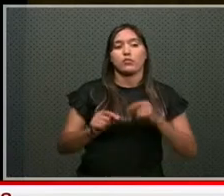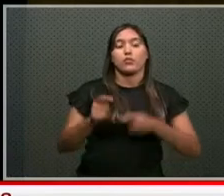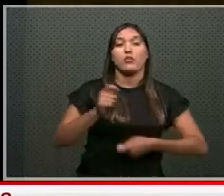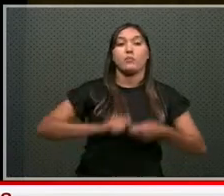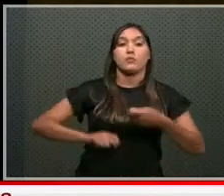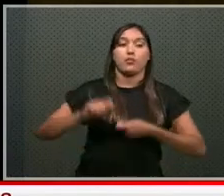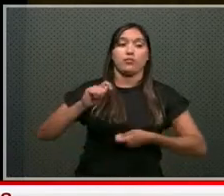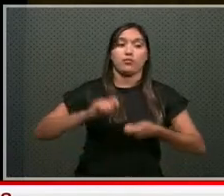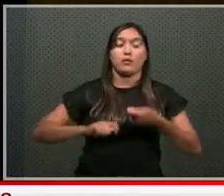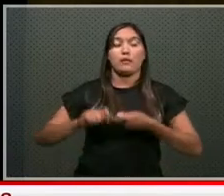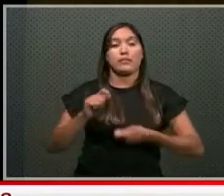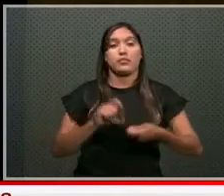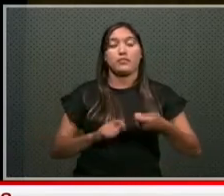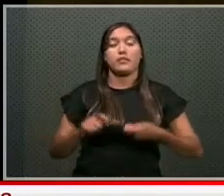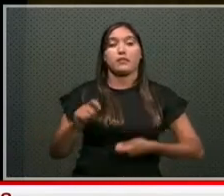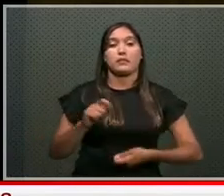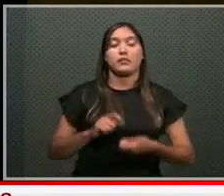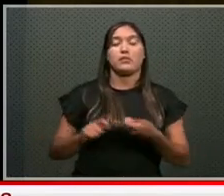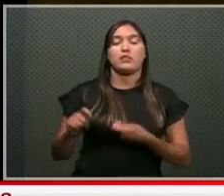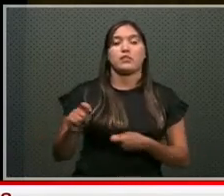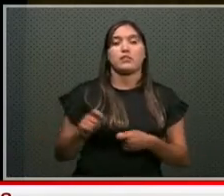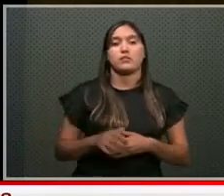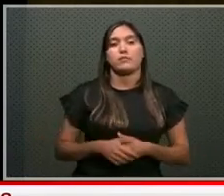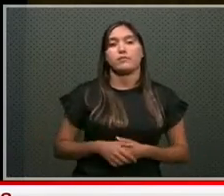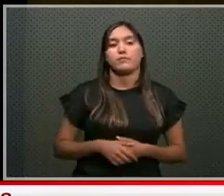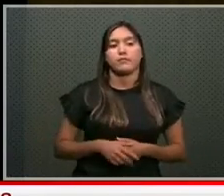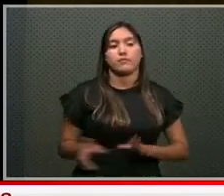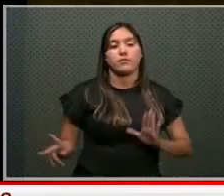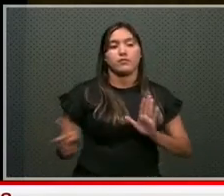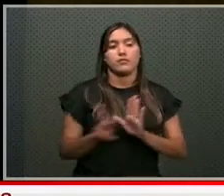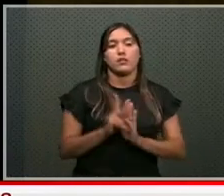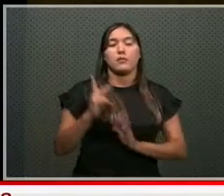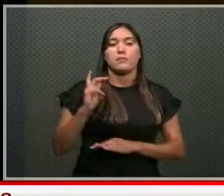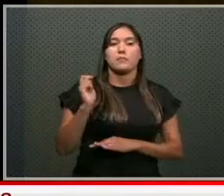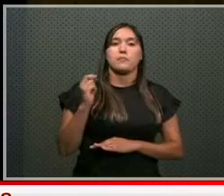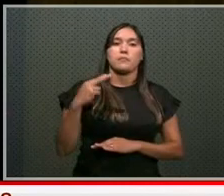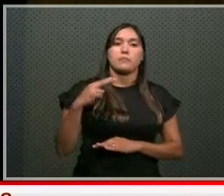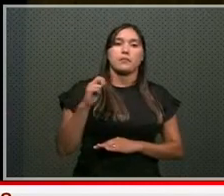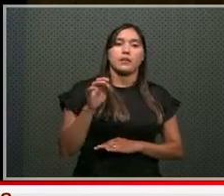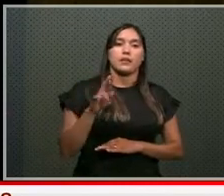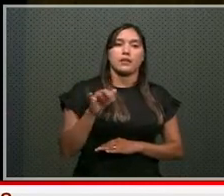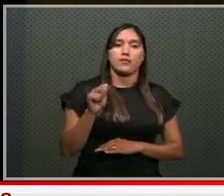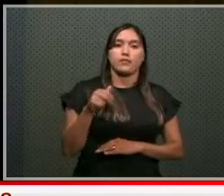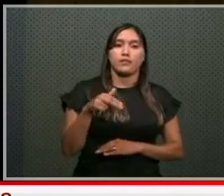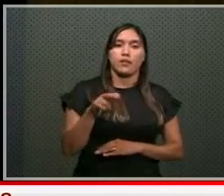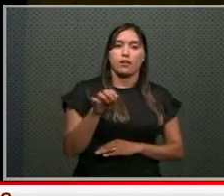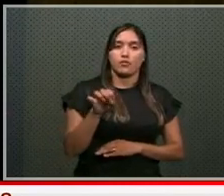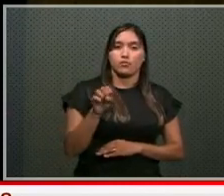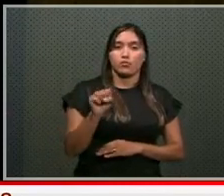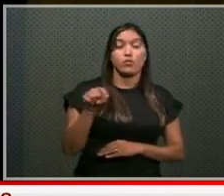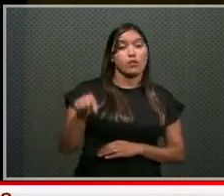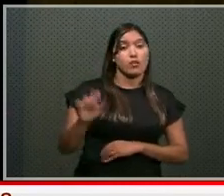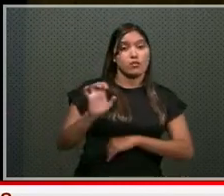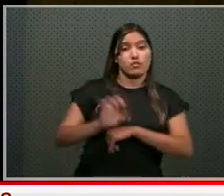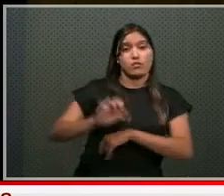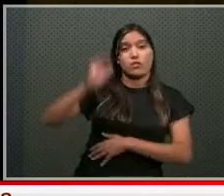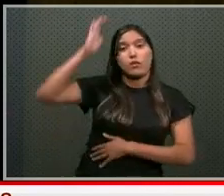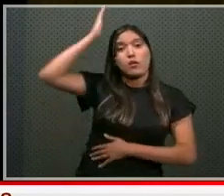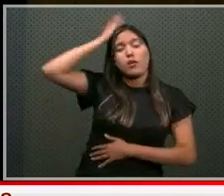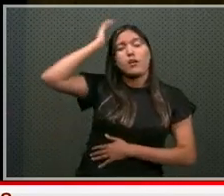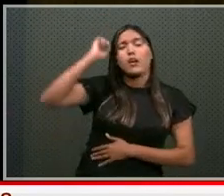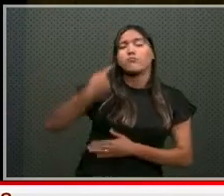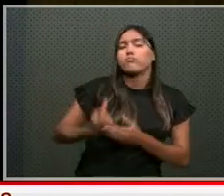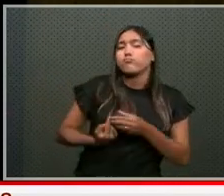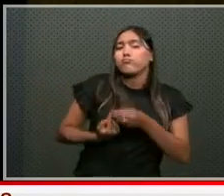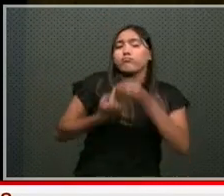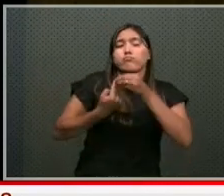apta a contratar operações para os pronafihanos e no Estado do Pará especialmente é o único